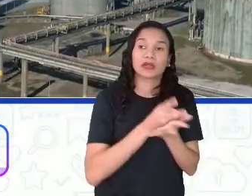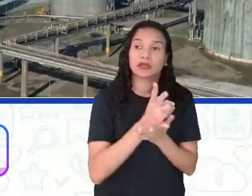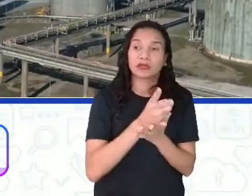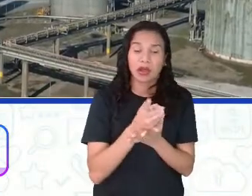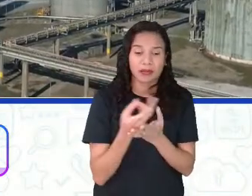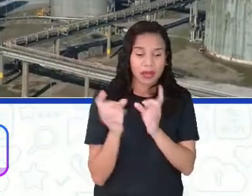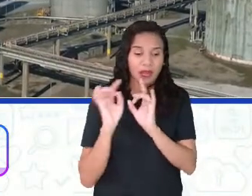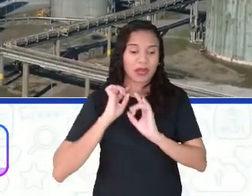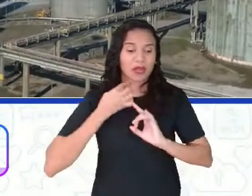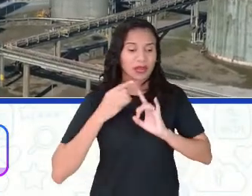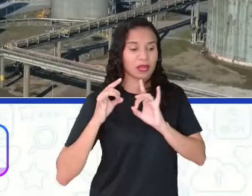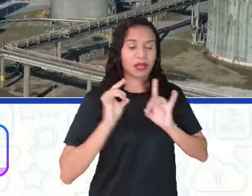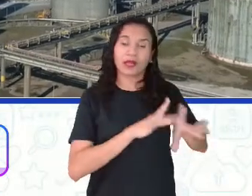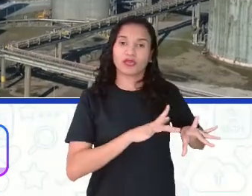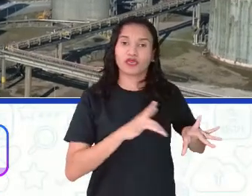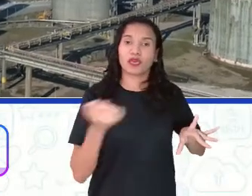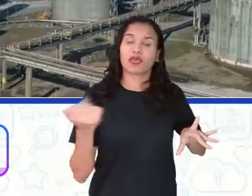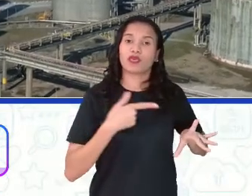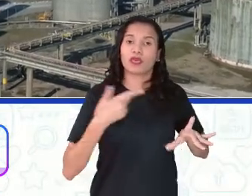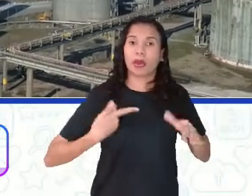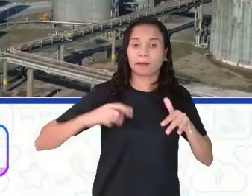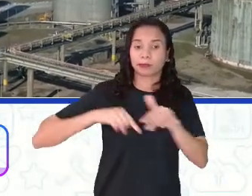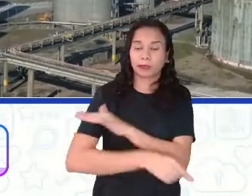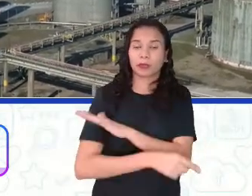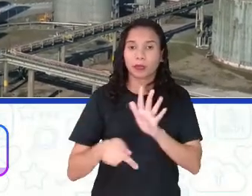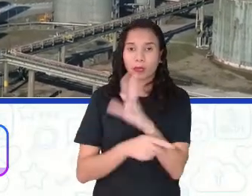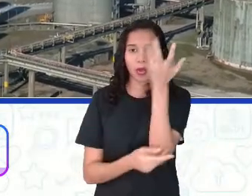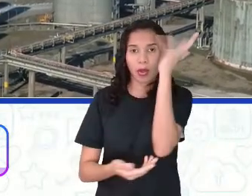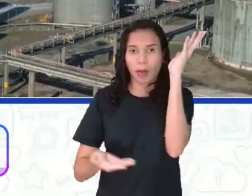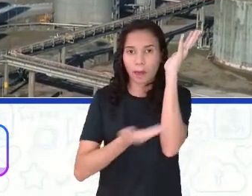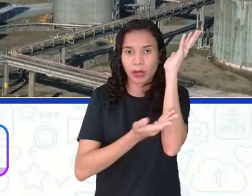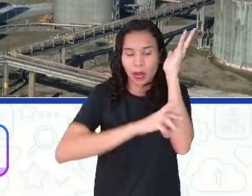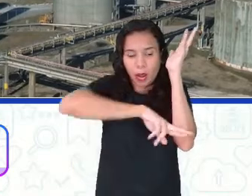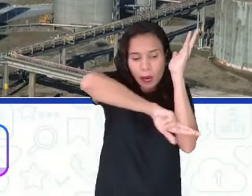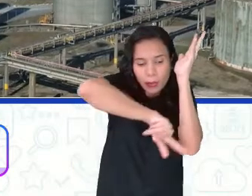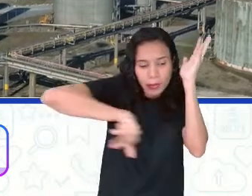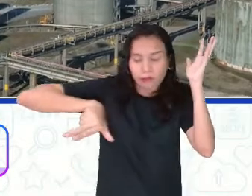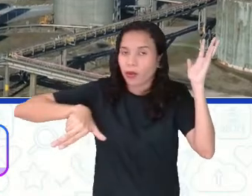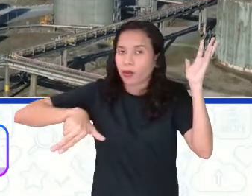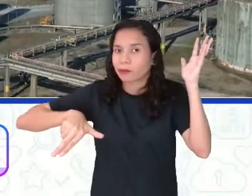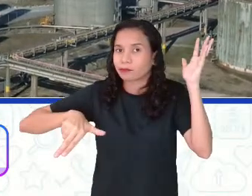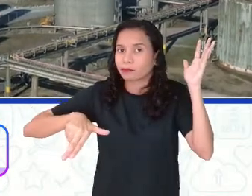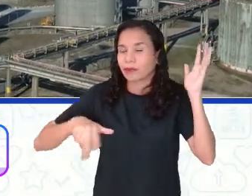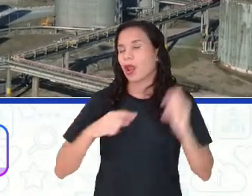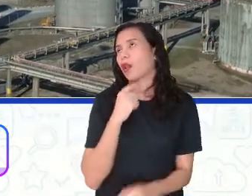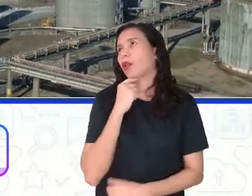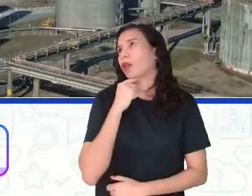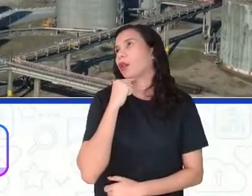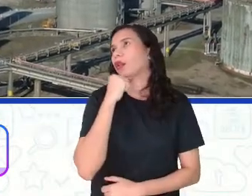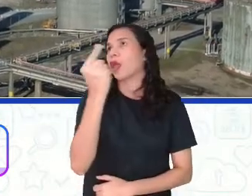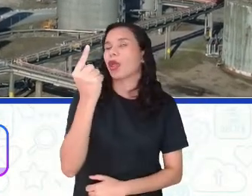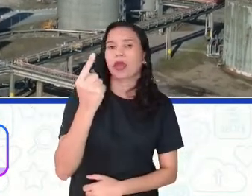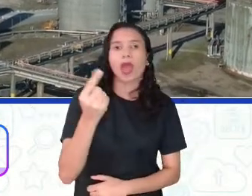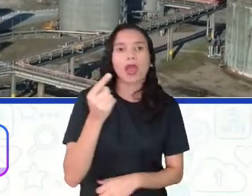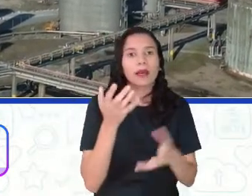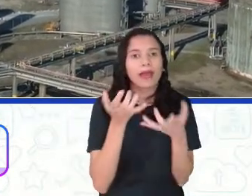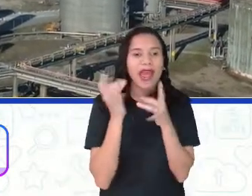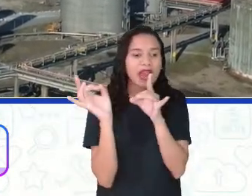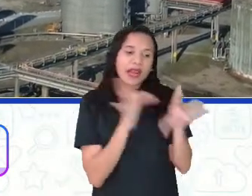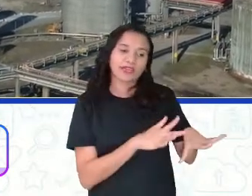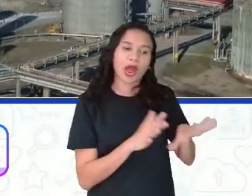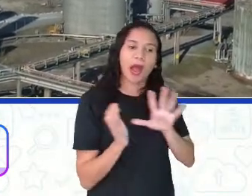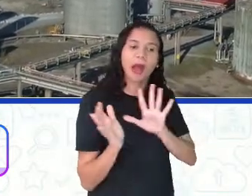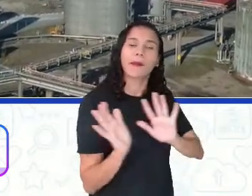mais descartáveis e da exploração da madeira e minérios? Ninguém quer abrir mão disso,